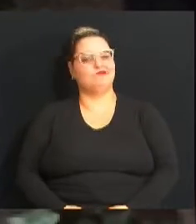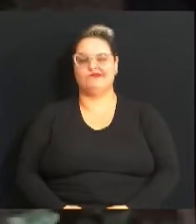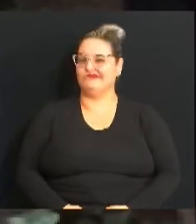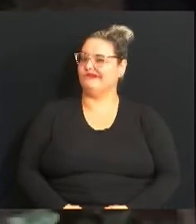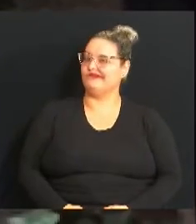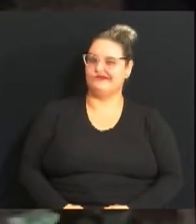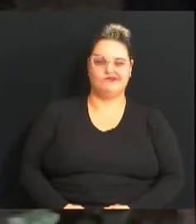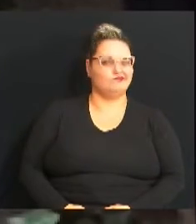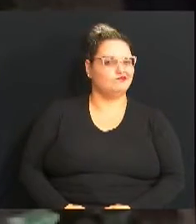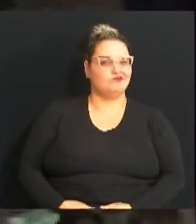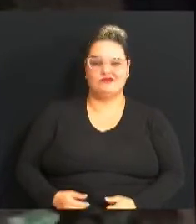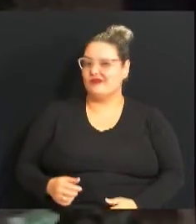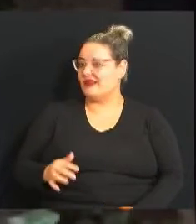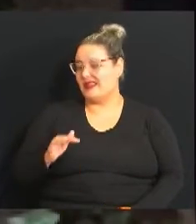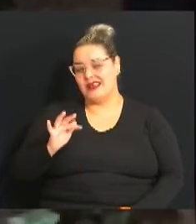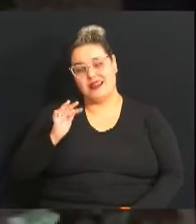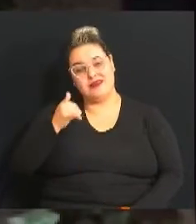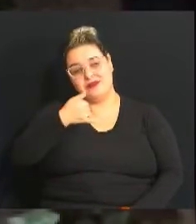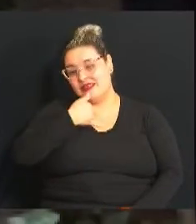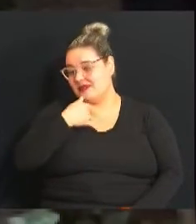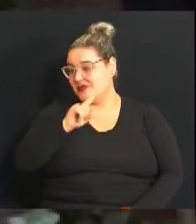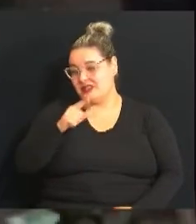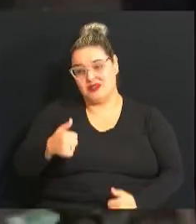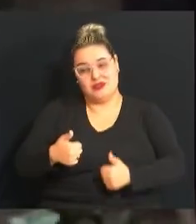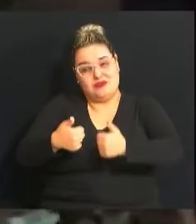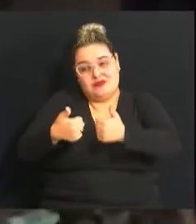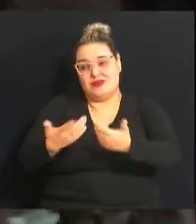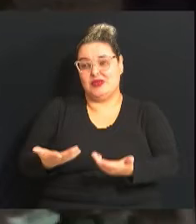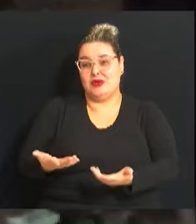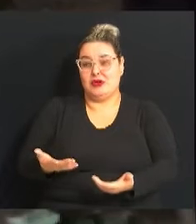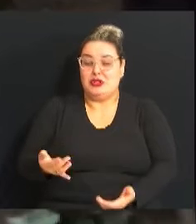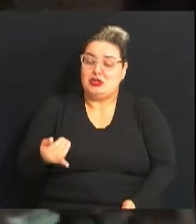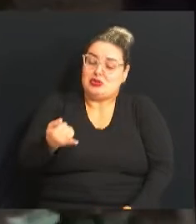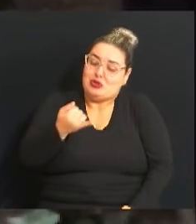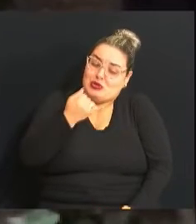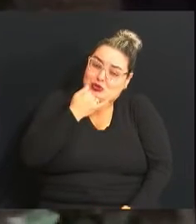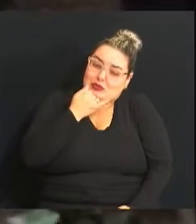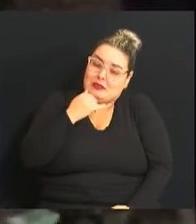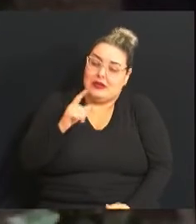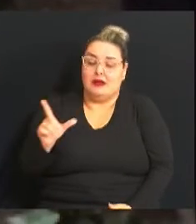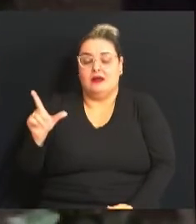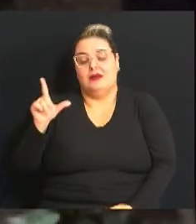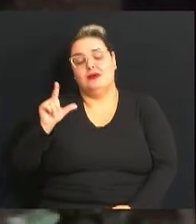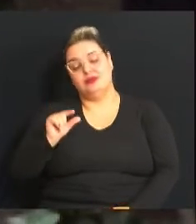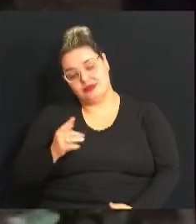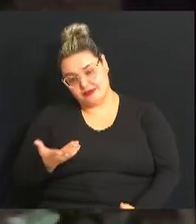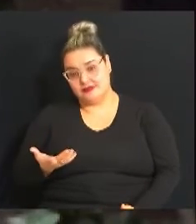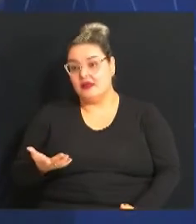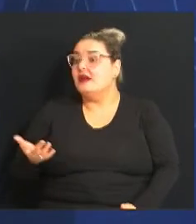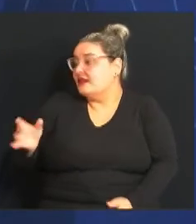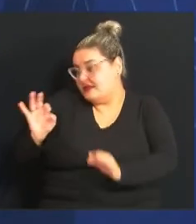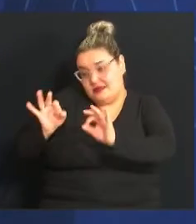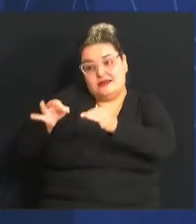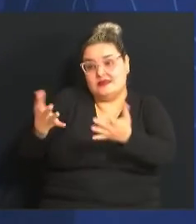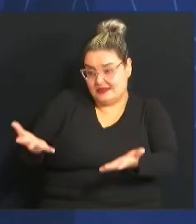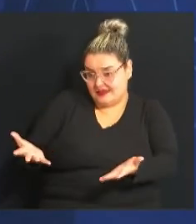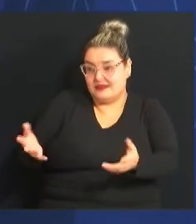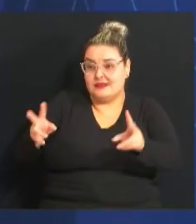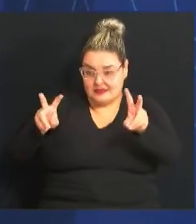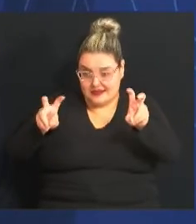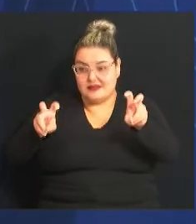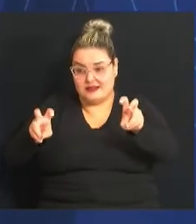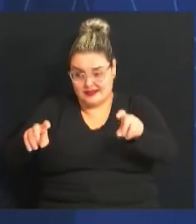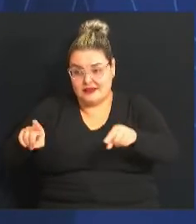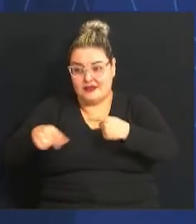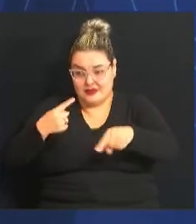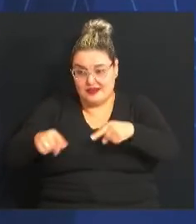sou otimista, infelizmente. Desculpa pelo baixo astral. Não, mas aliás, está até correta a sua frase, é da música Fora